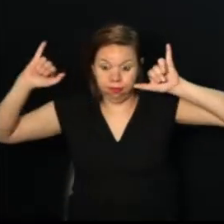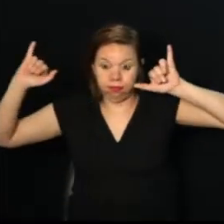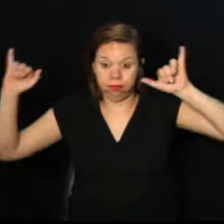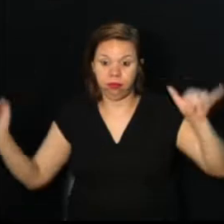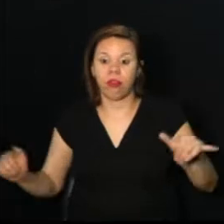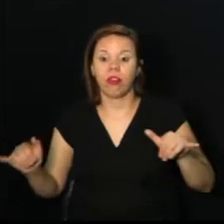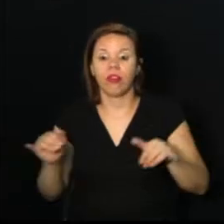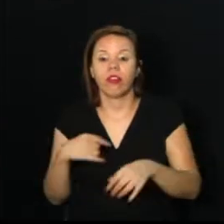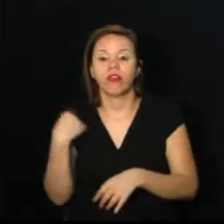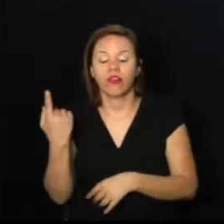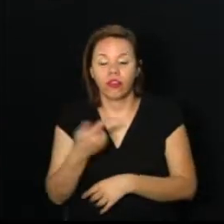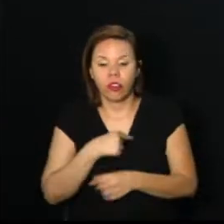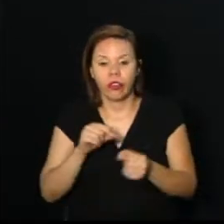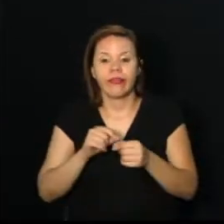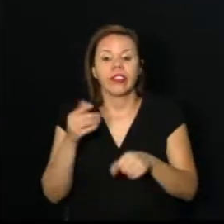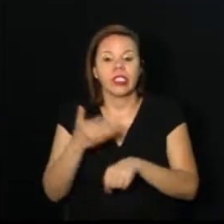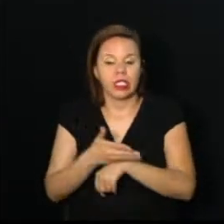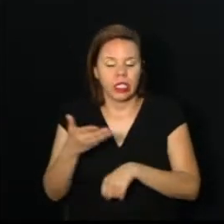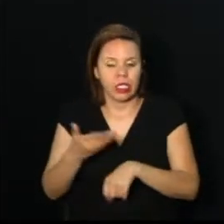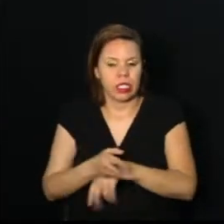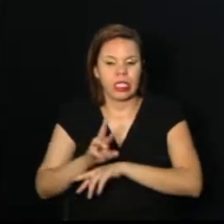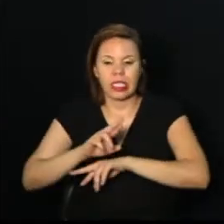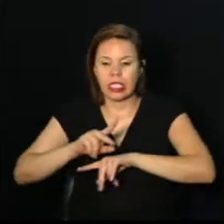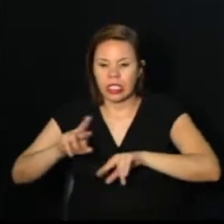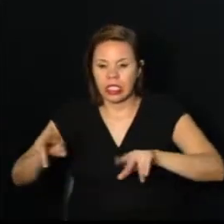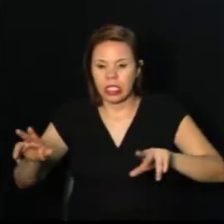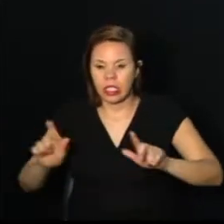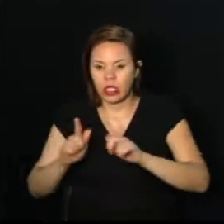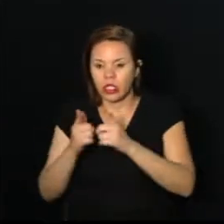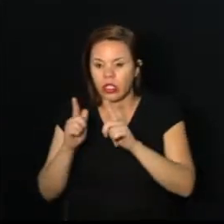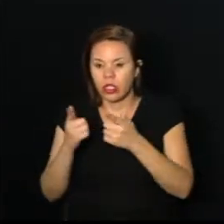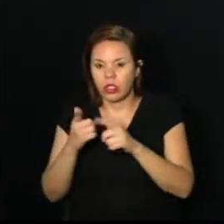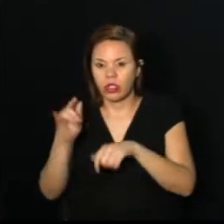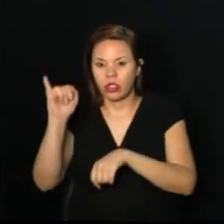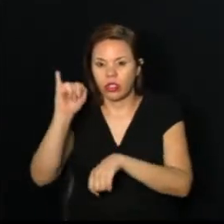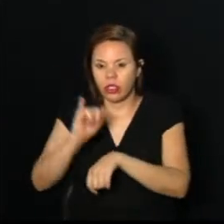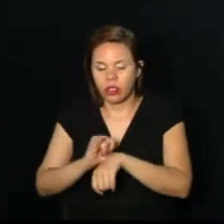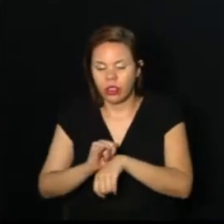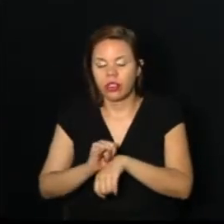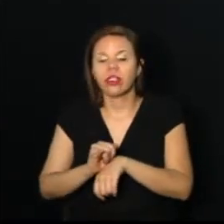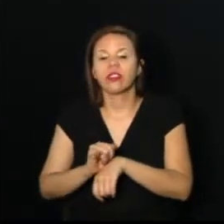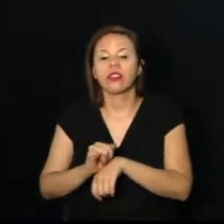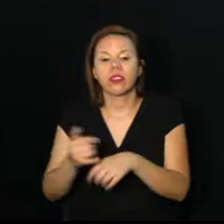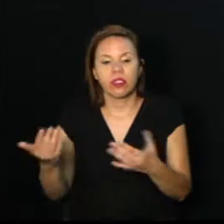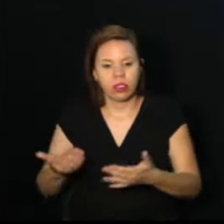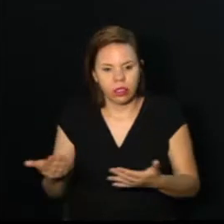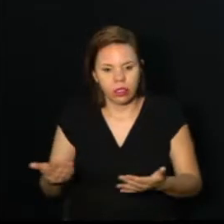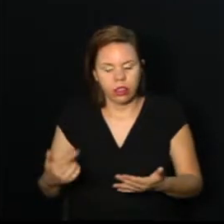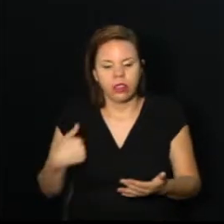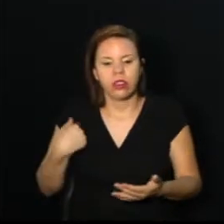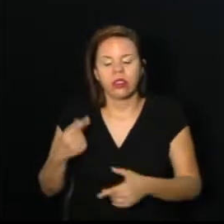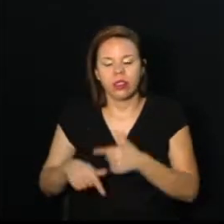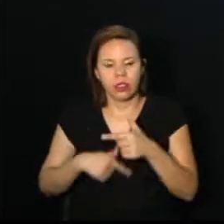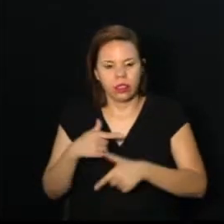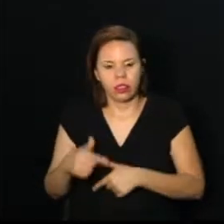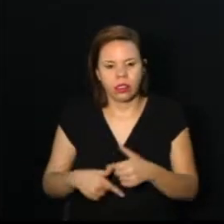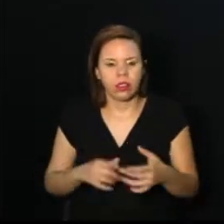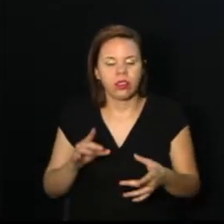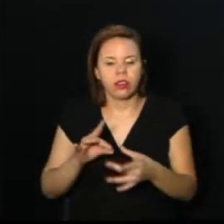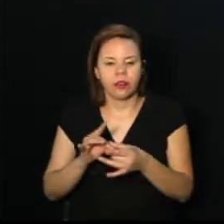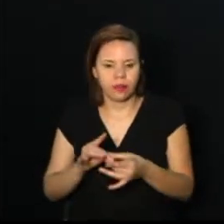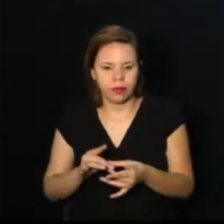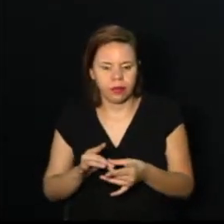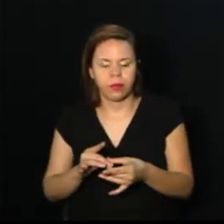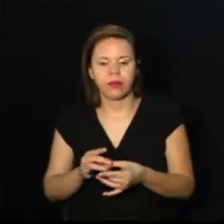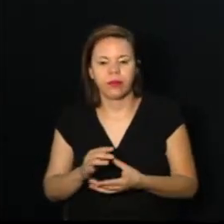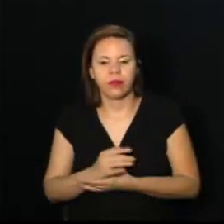Nós fazemos parte de vários grupos internacionais. Atualmente estamos fazendo uma parceria